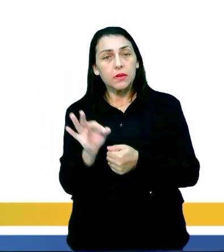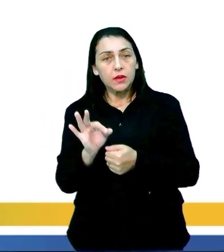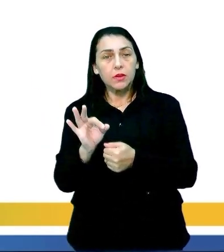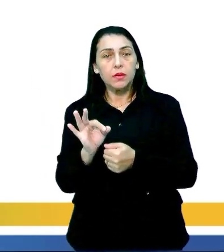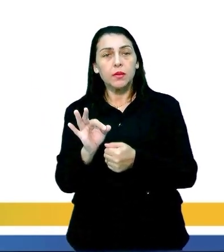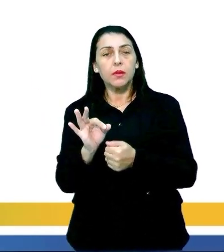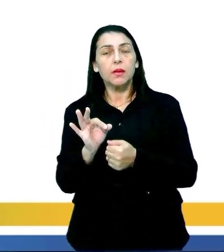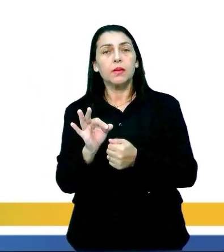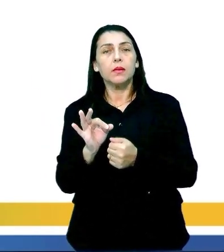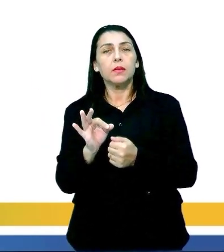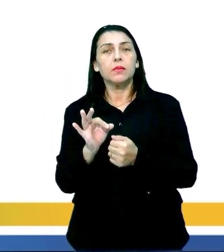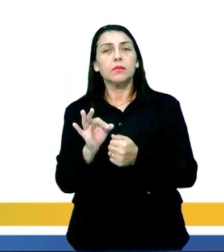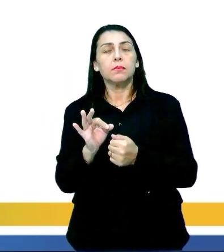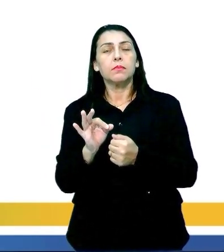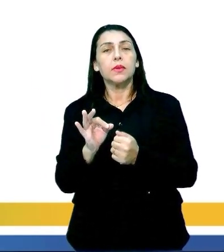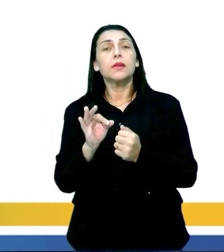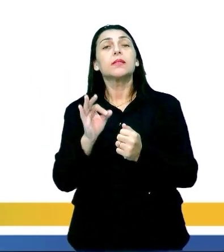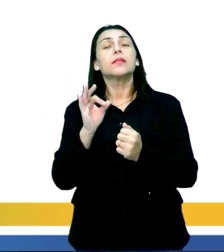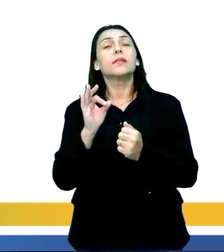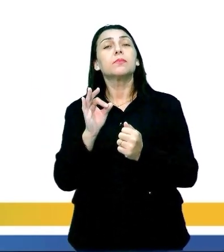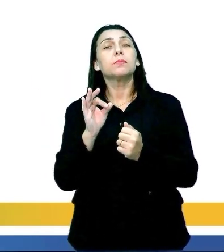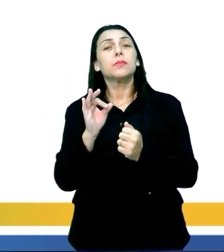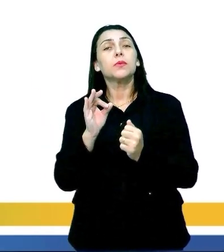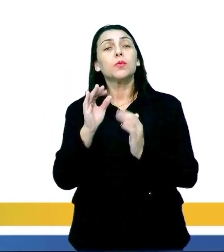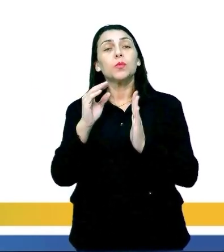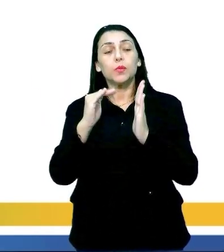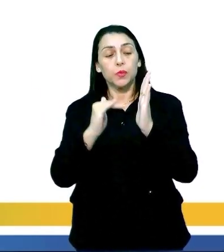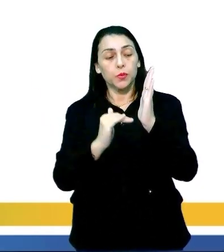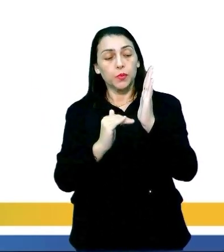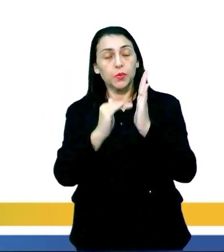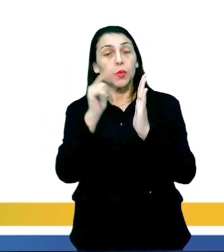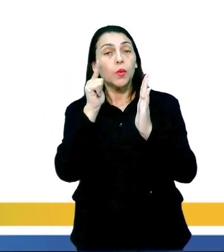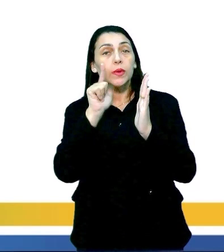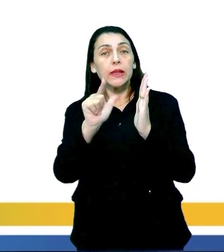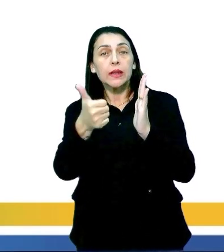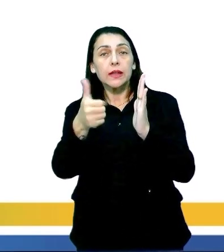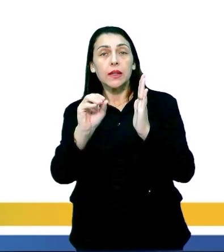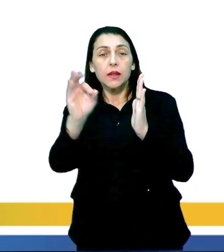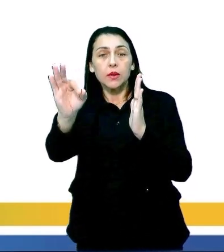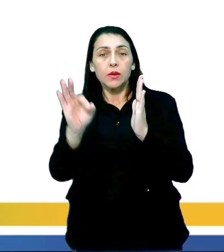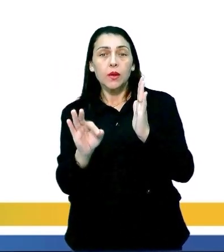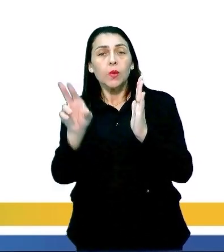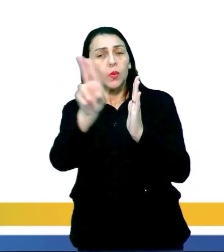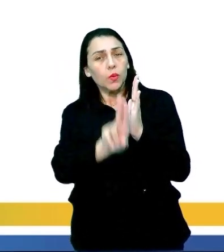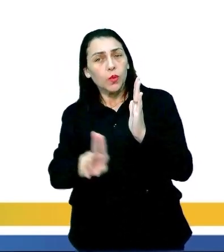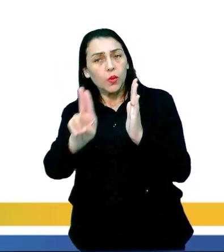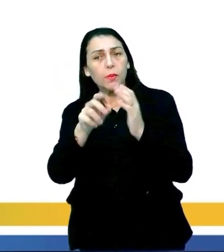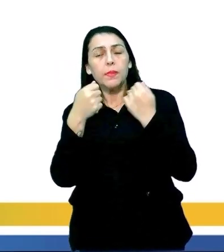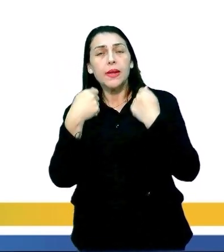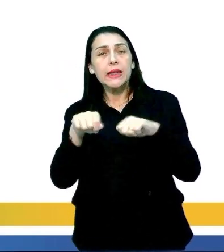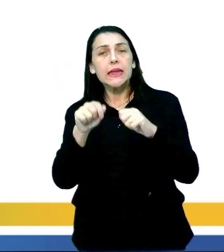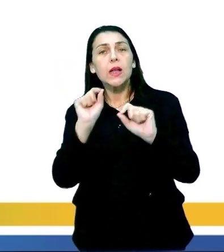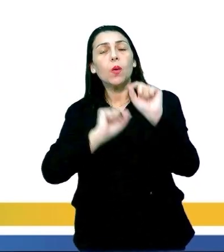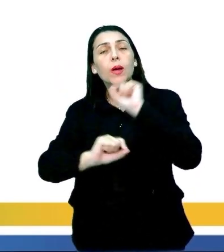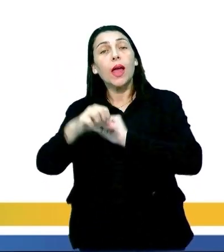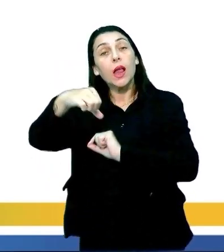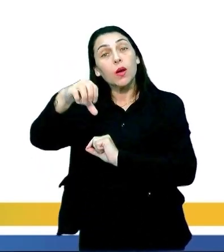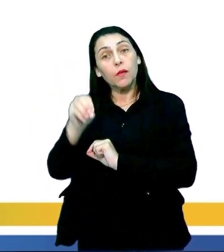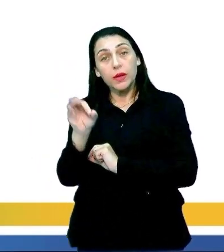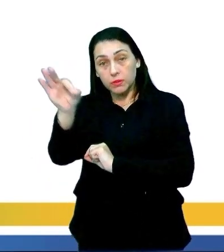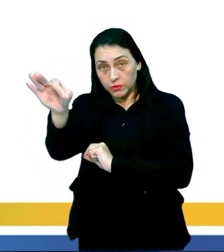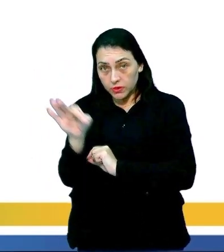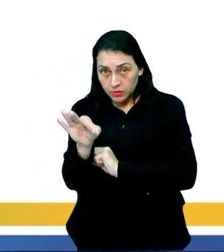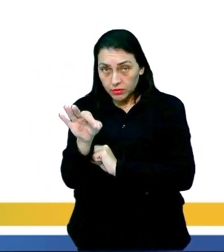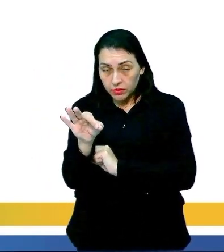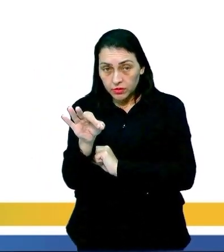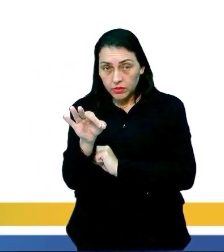60%. Para que seu nível atinja 10%, o consumo deve ser de